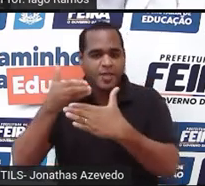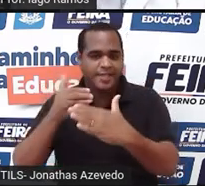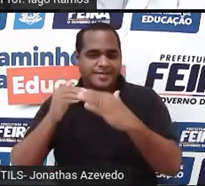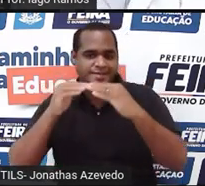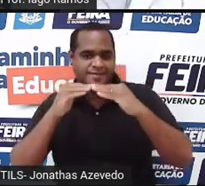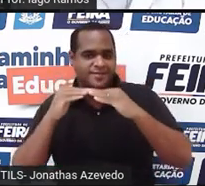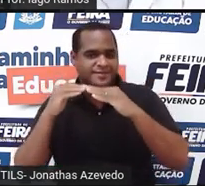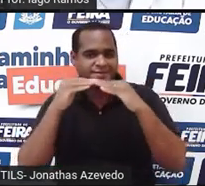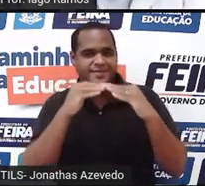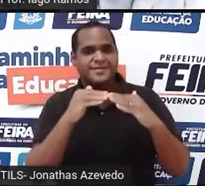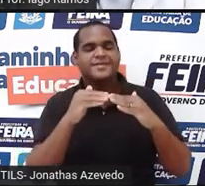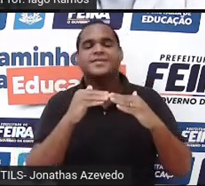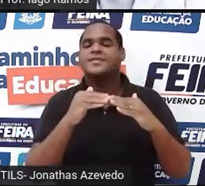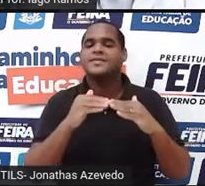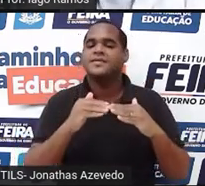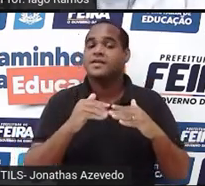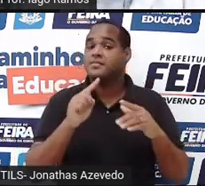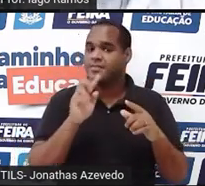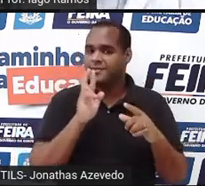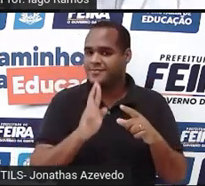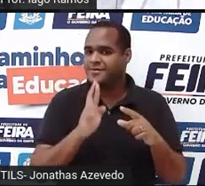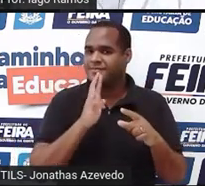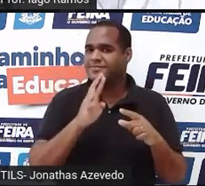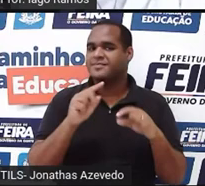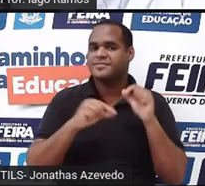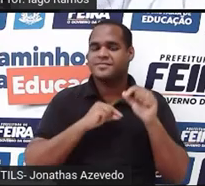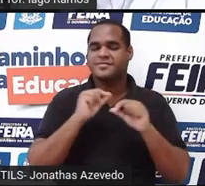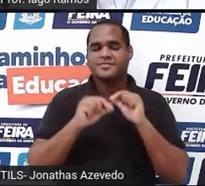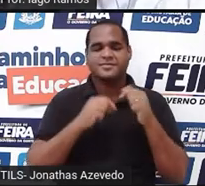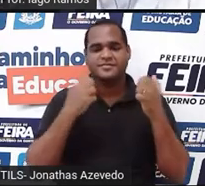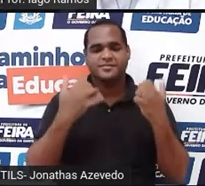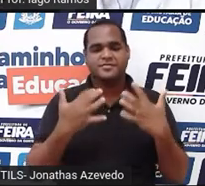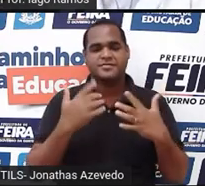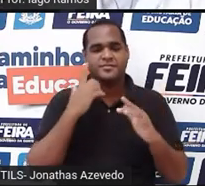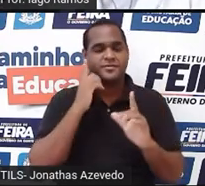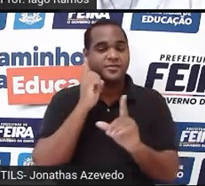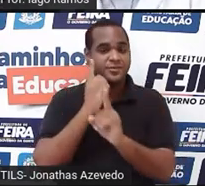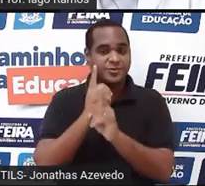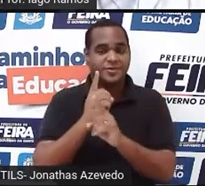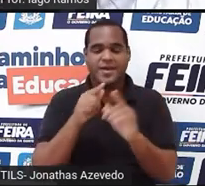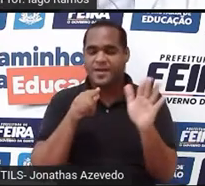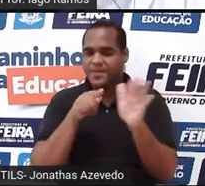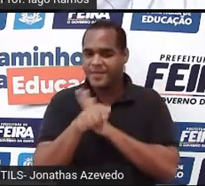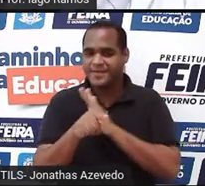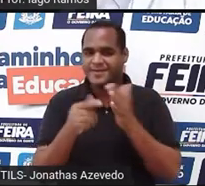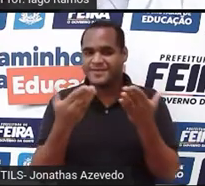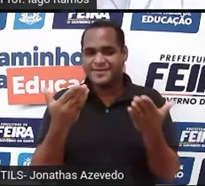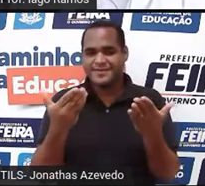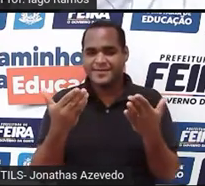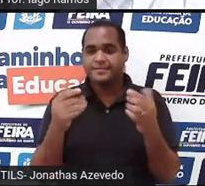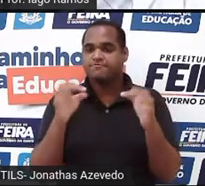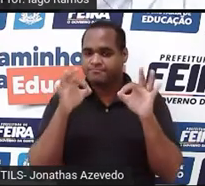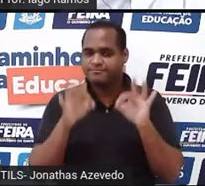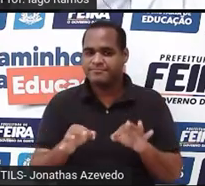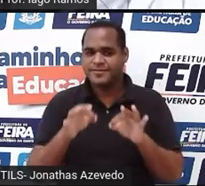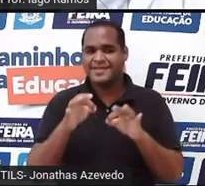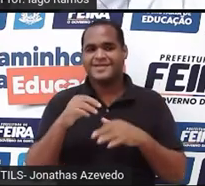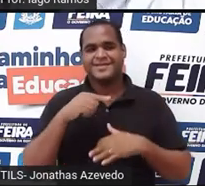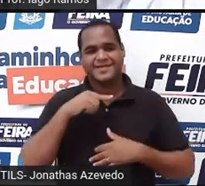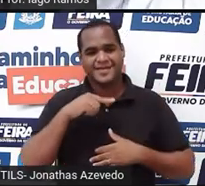proporcionais para essa resposta você tem que achar uma pergunta que é a pergunta correta